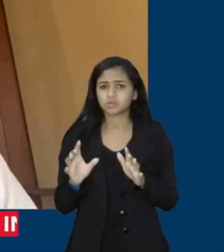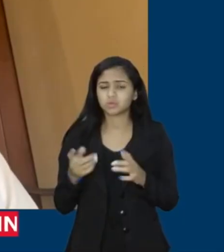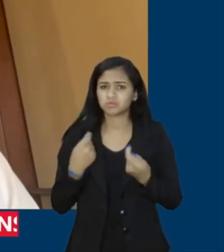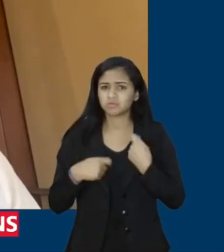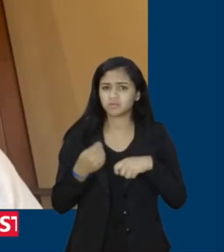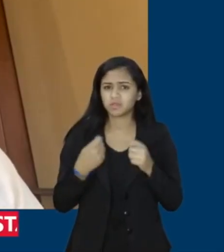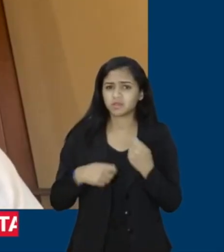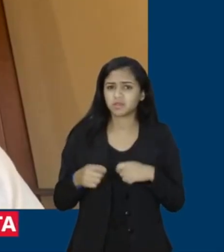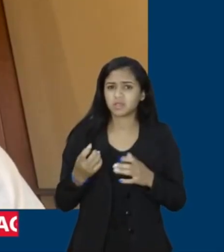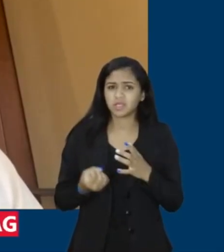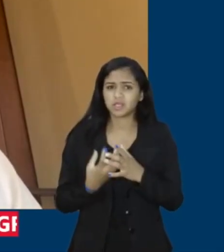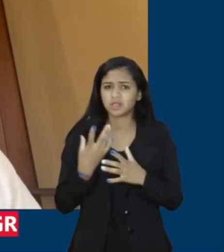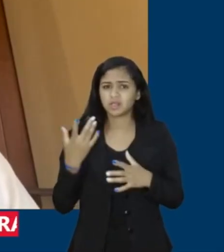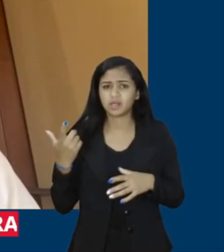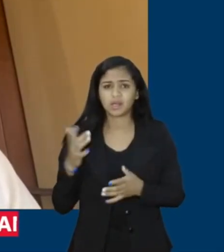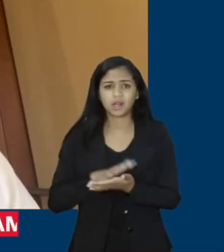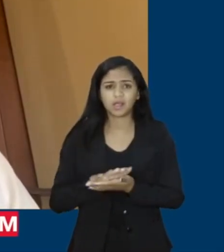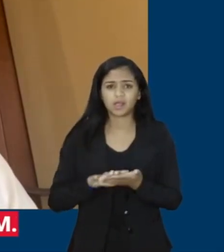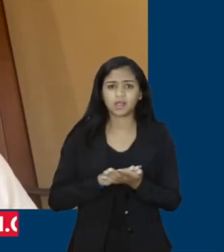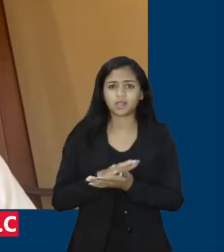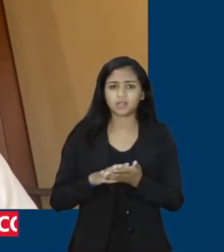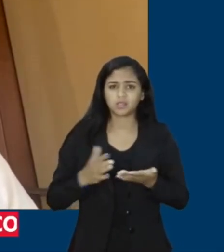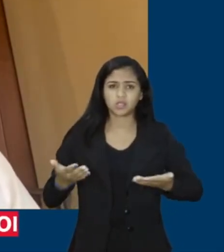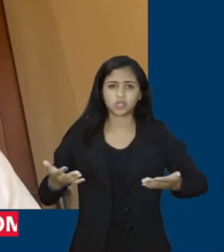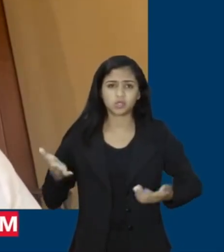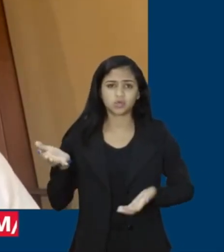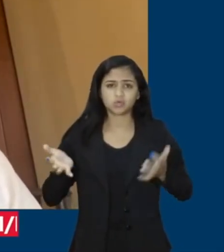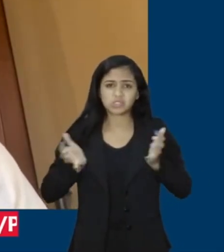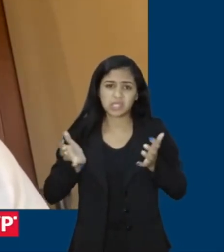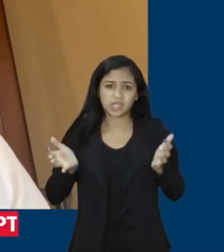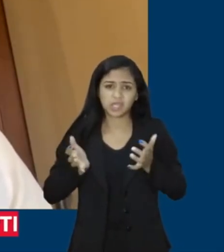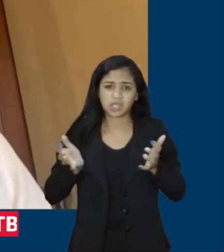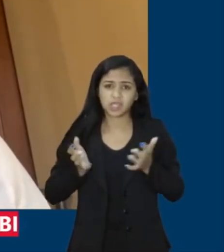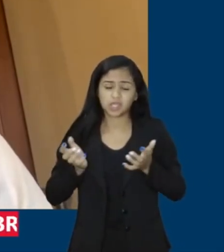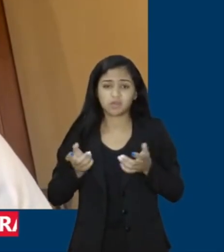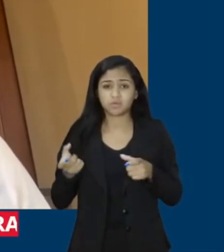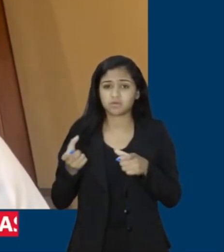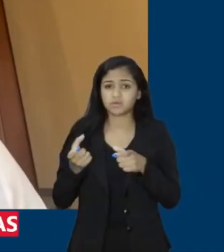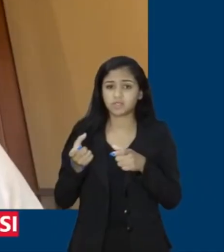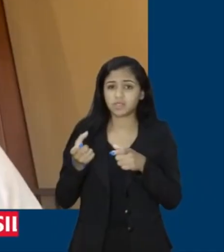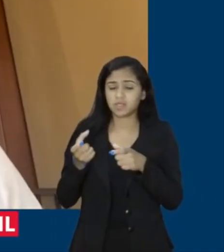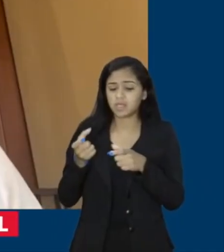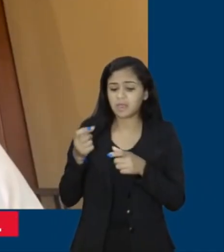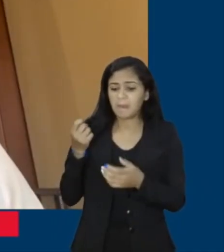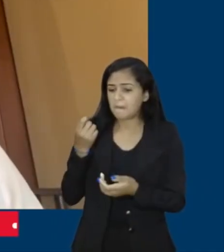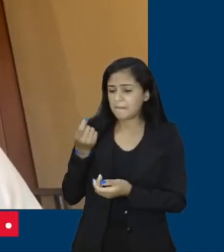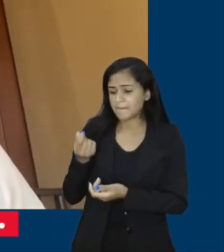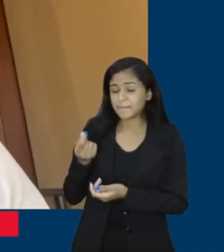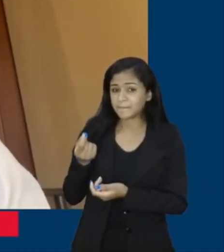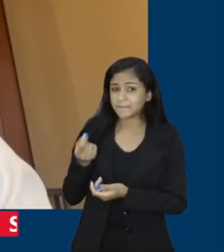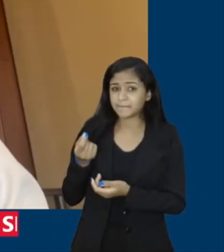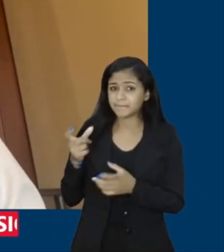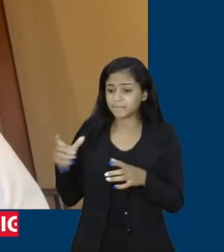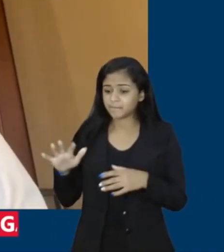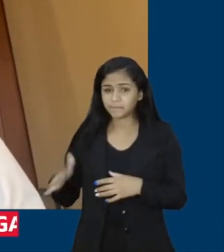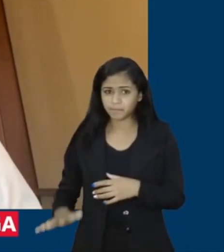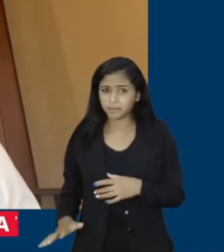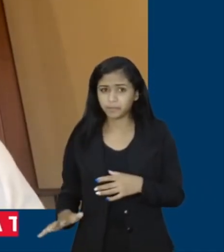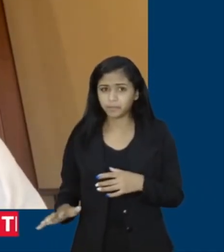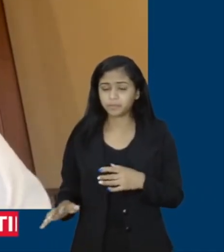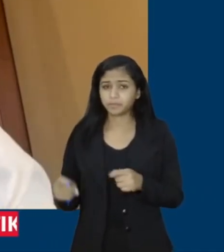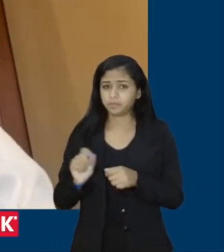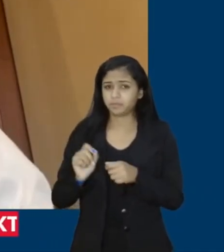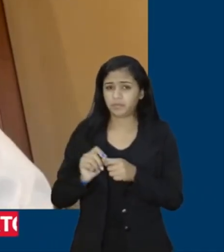não produz nada. Os super ricos, que pagam muito pouco, não pagam nada de impostos do país e pouco